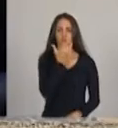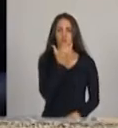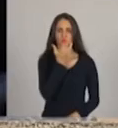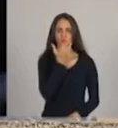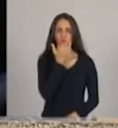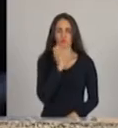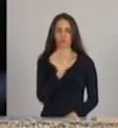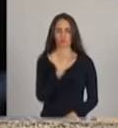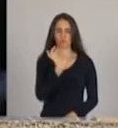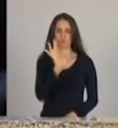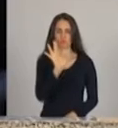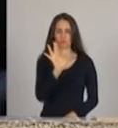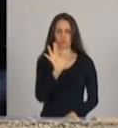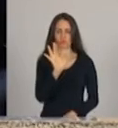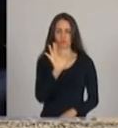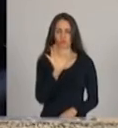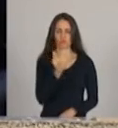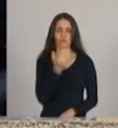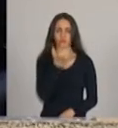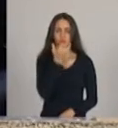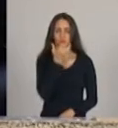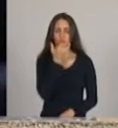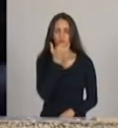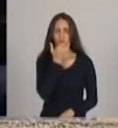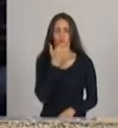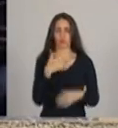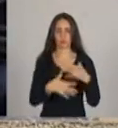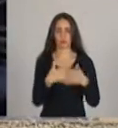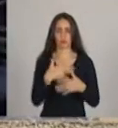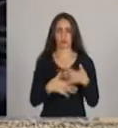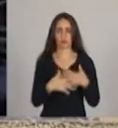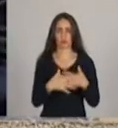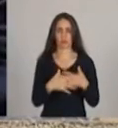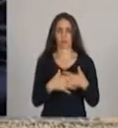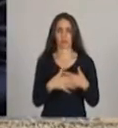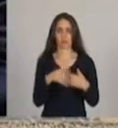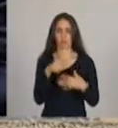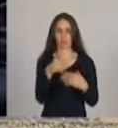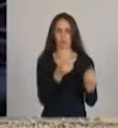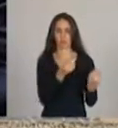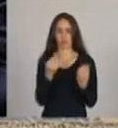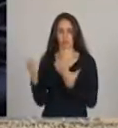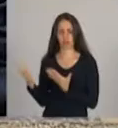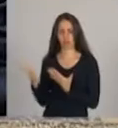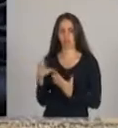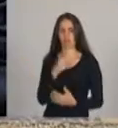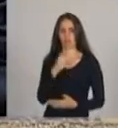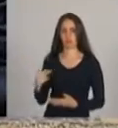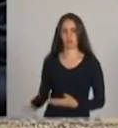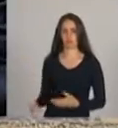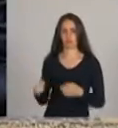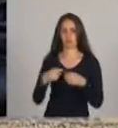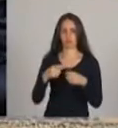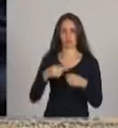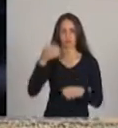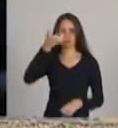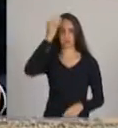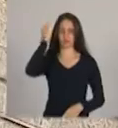para passar, desculpe interrompê-lo, só para devolver a presidência ao deputado doutor Hércules.